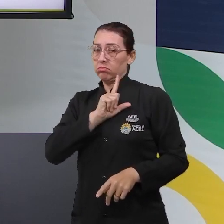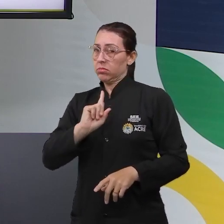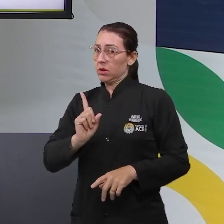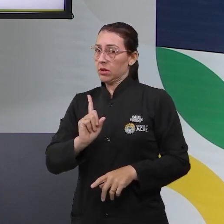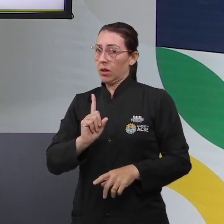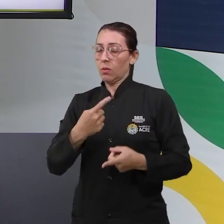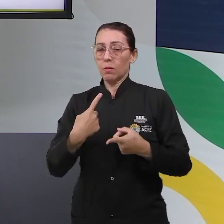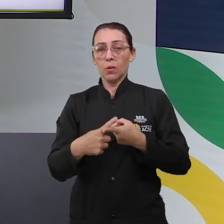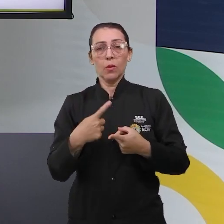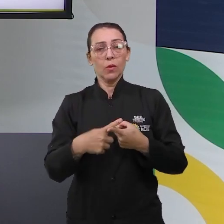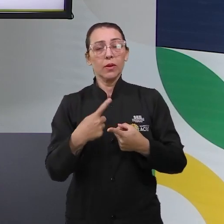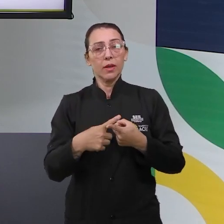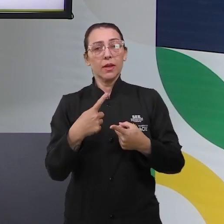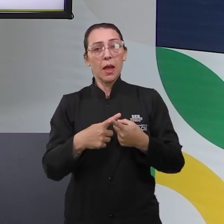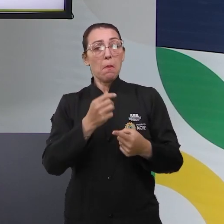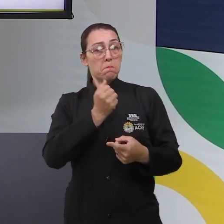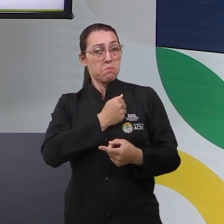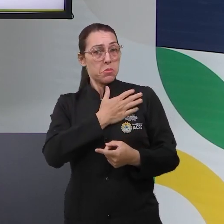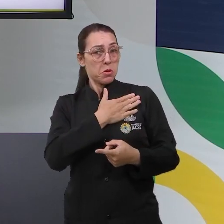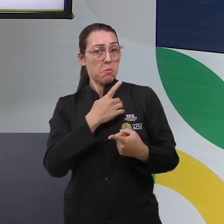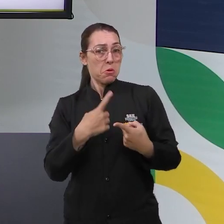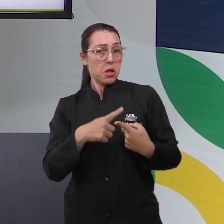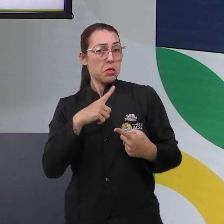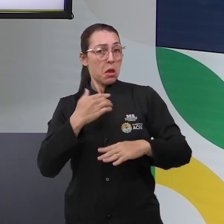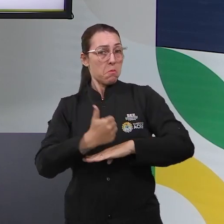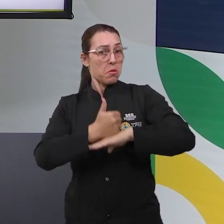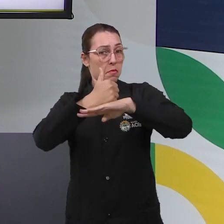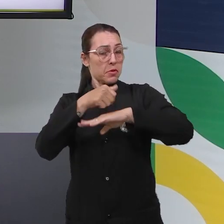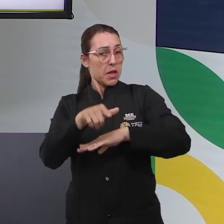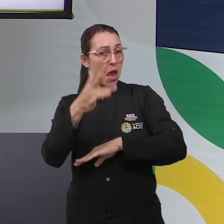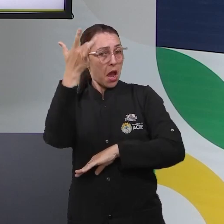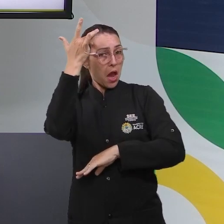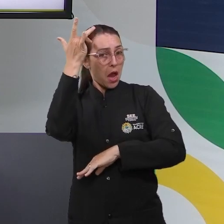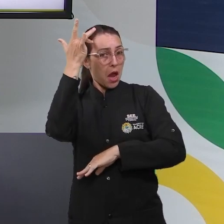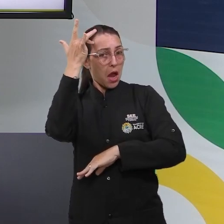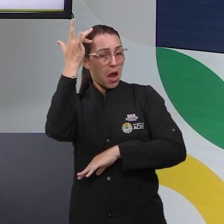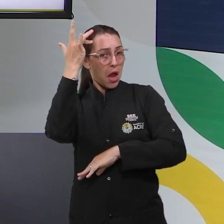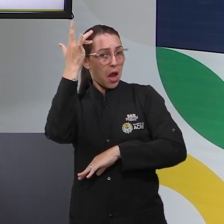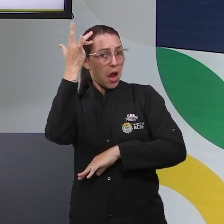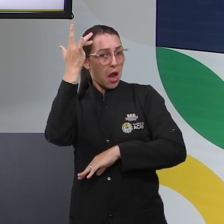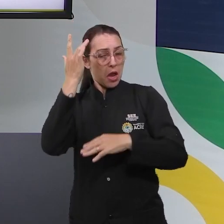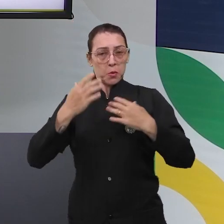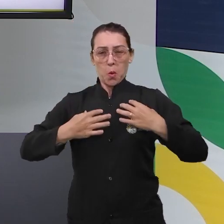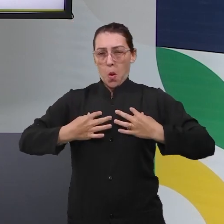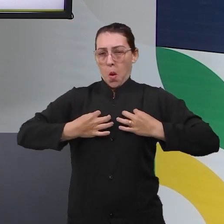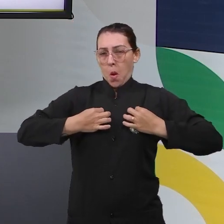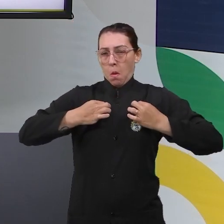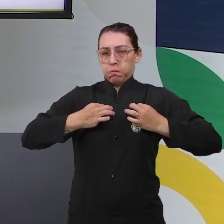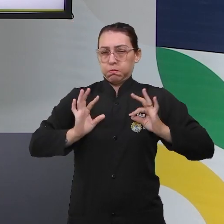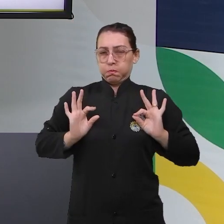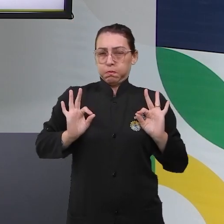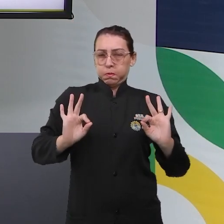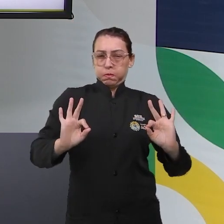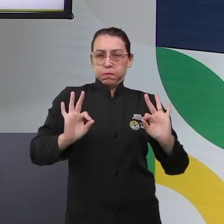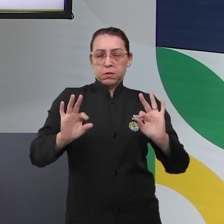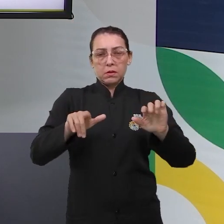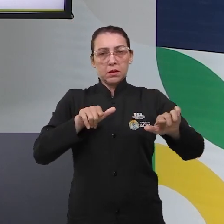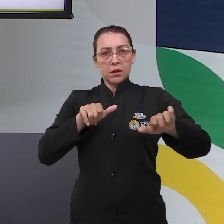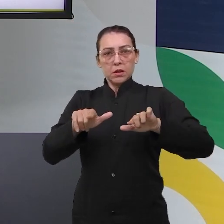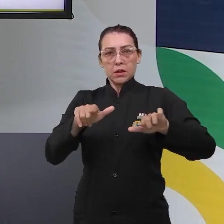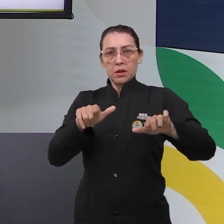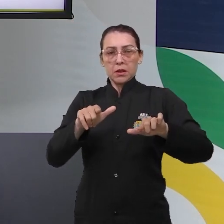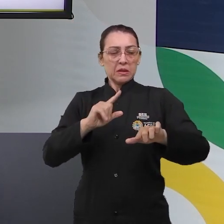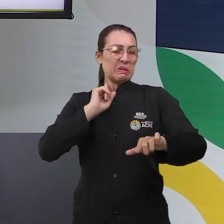das vezes, até por um preconceito, porque tem certas profissões que você acha que pelo tipo da vestimenta, a forma como ela trabalha,